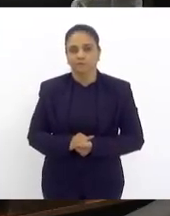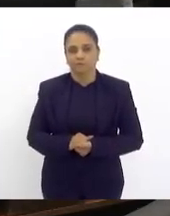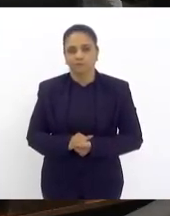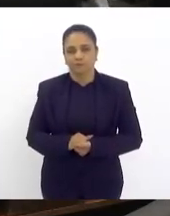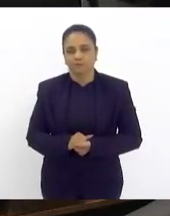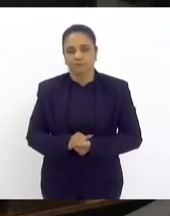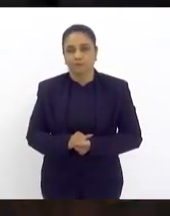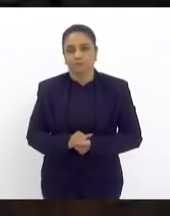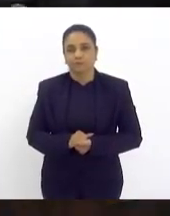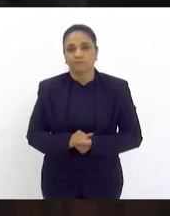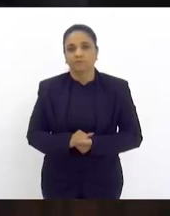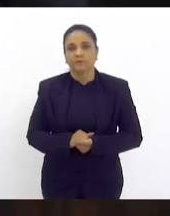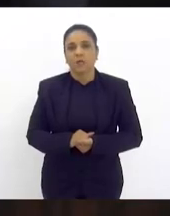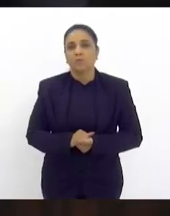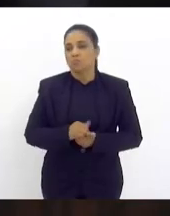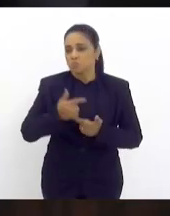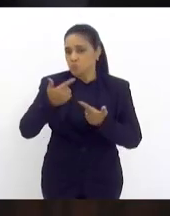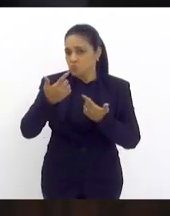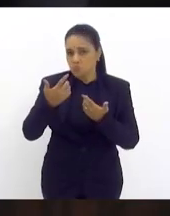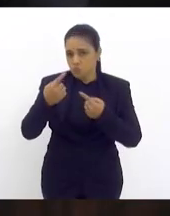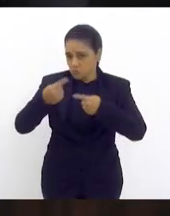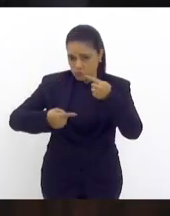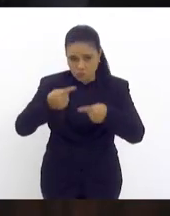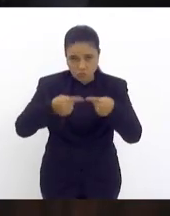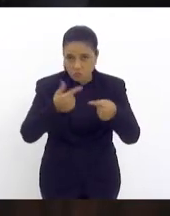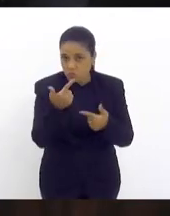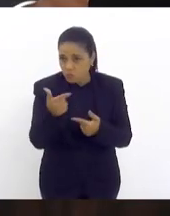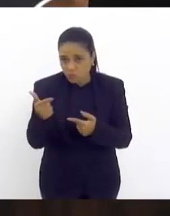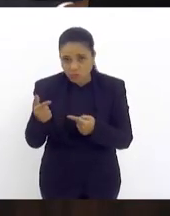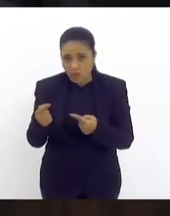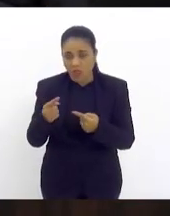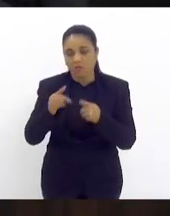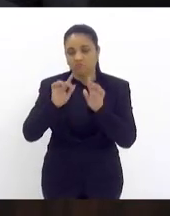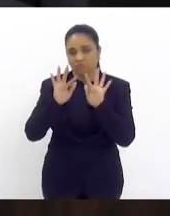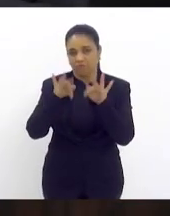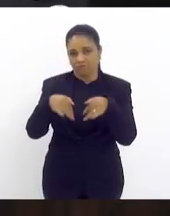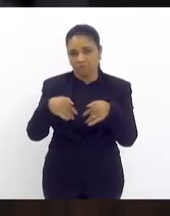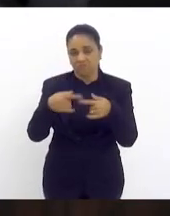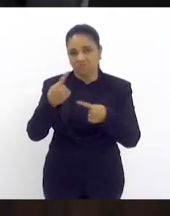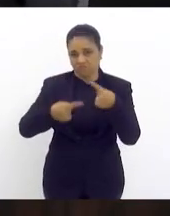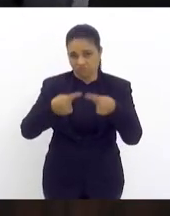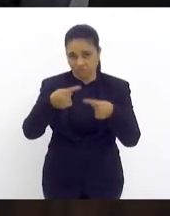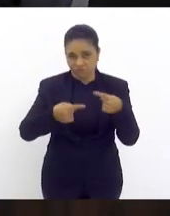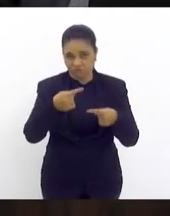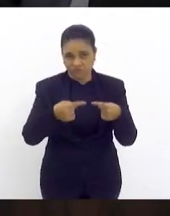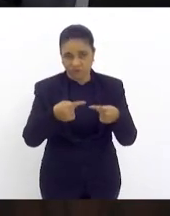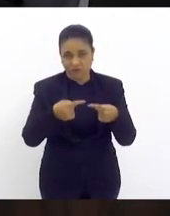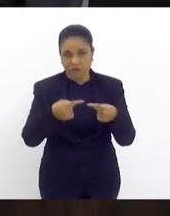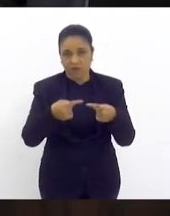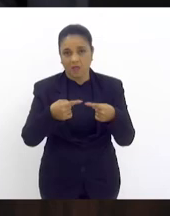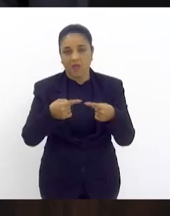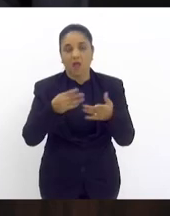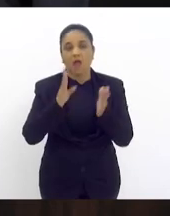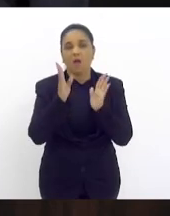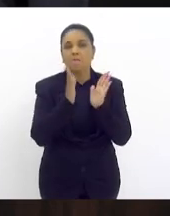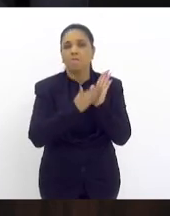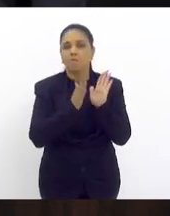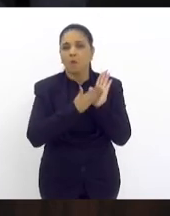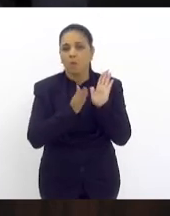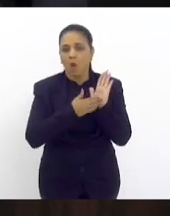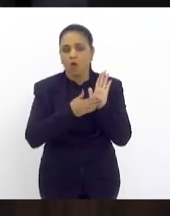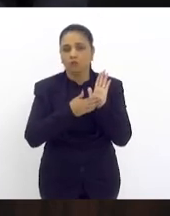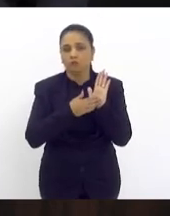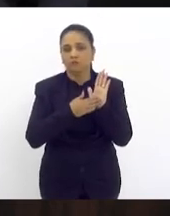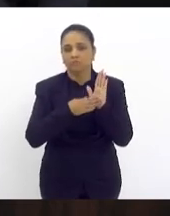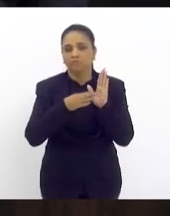não havendo quem queira mais discutir encerrado discussão apresente proposta recebeu